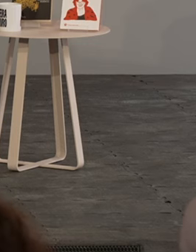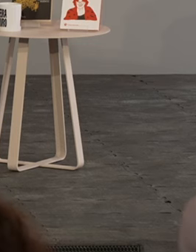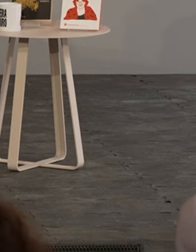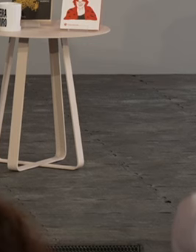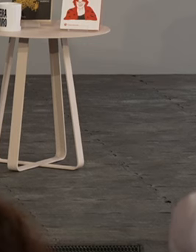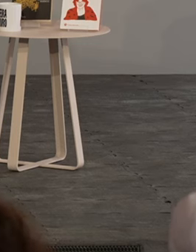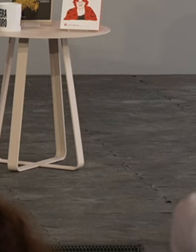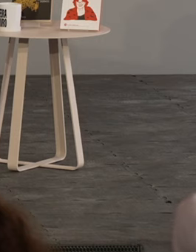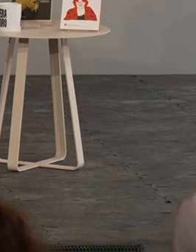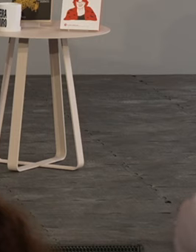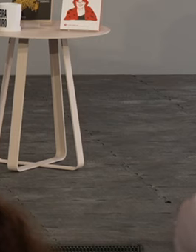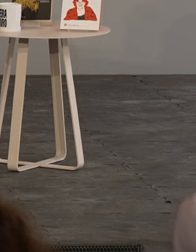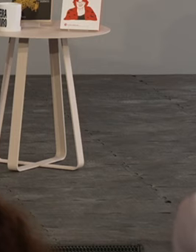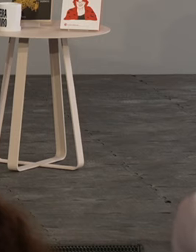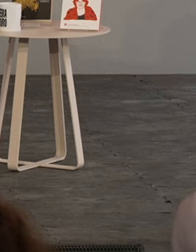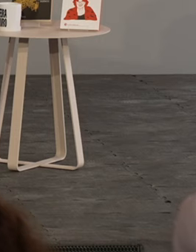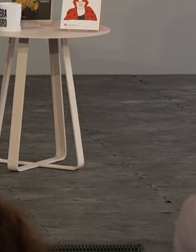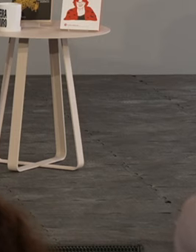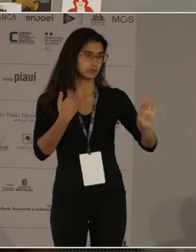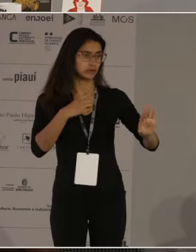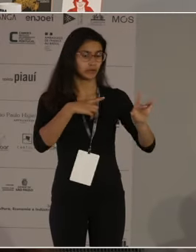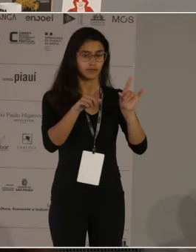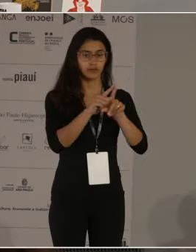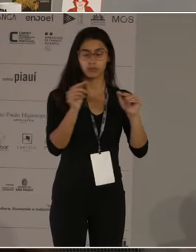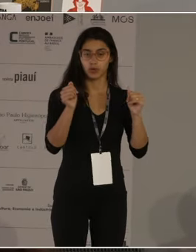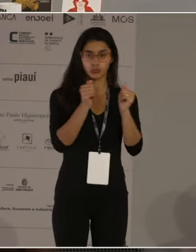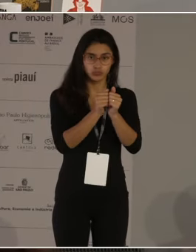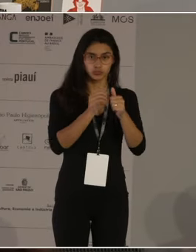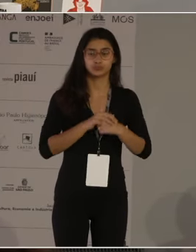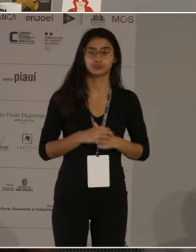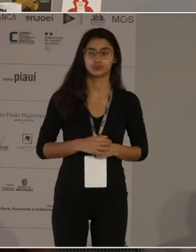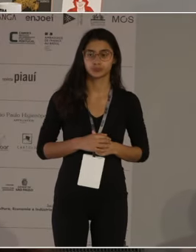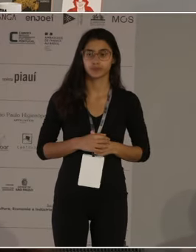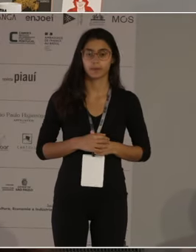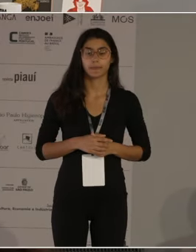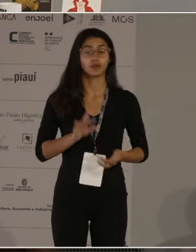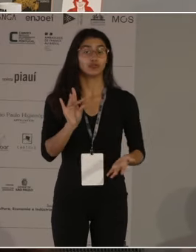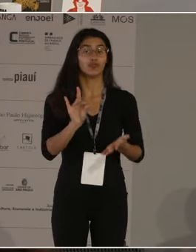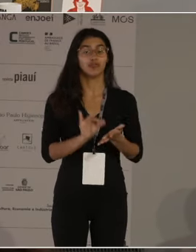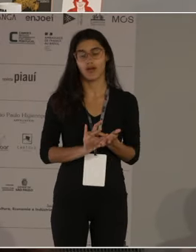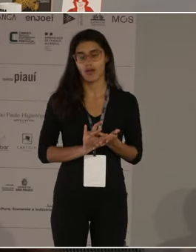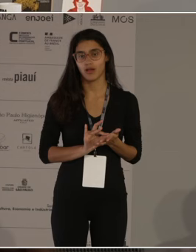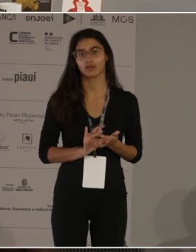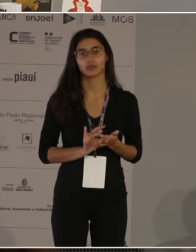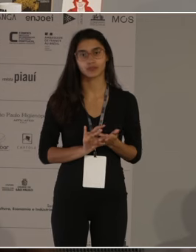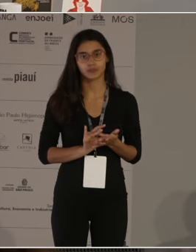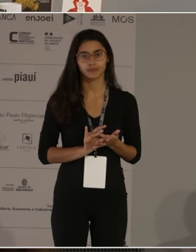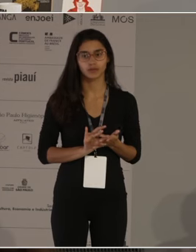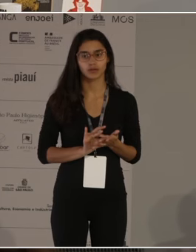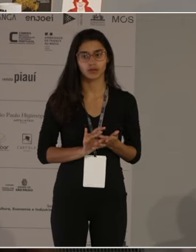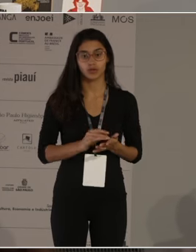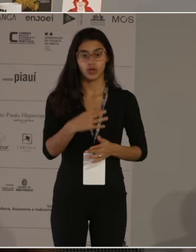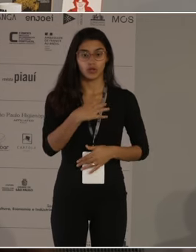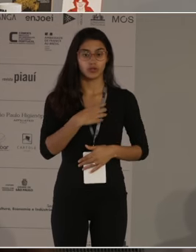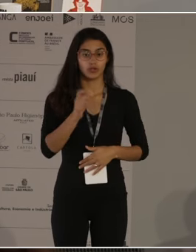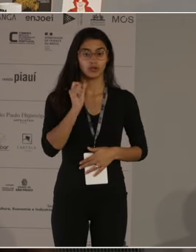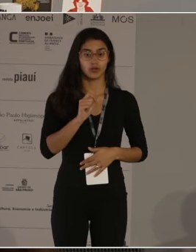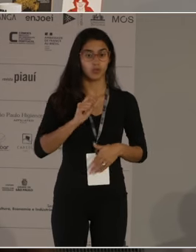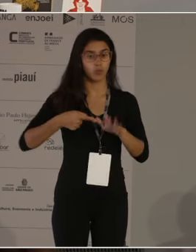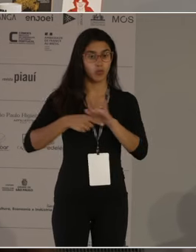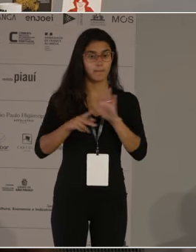o seu cuidado com a apuração, esse distanciamento dos fatos, digamos assim, dessa postura que emerge